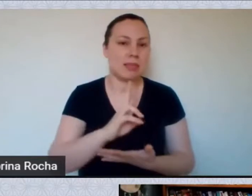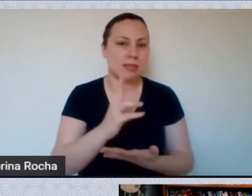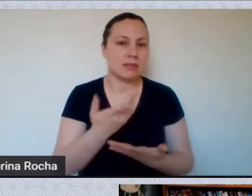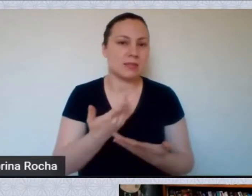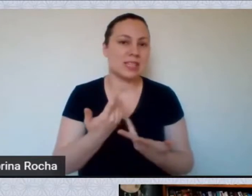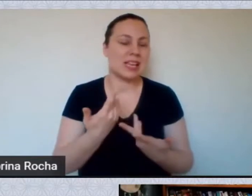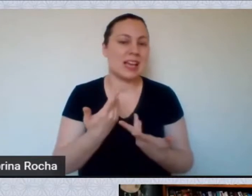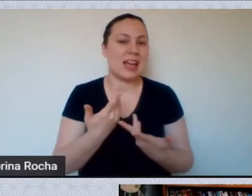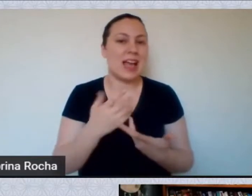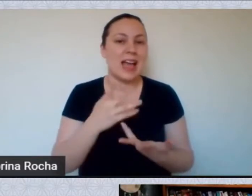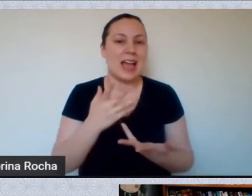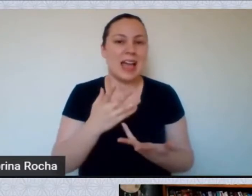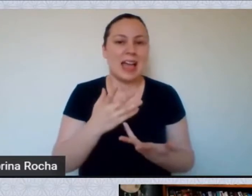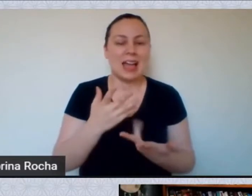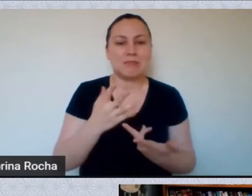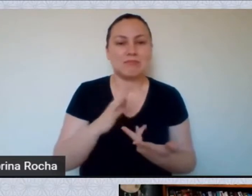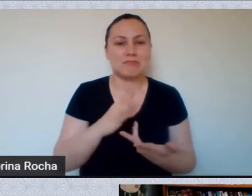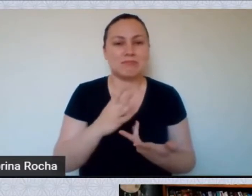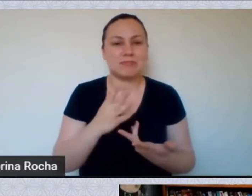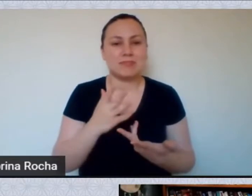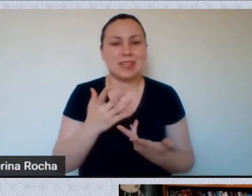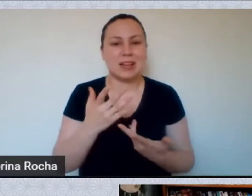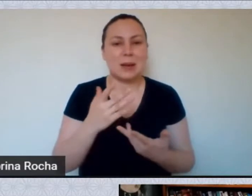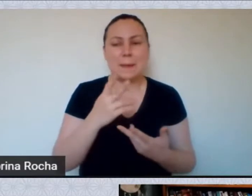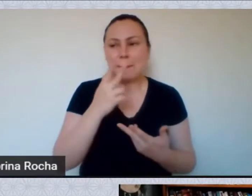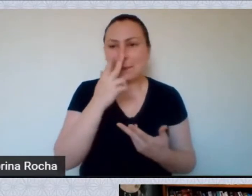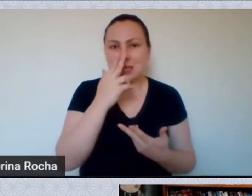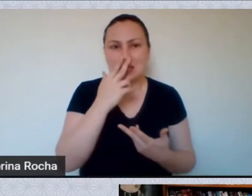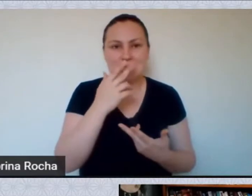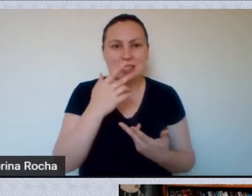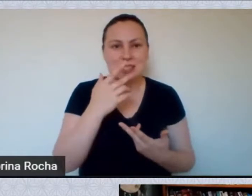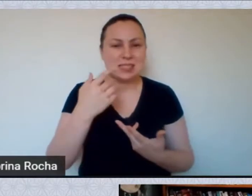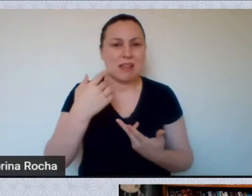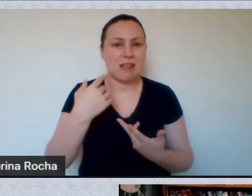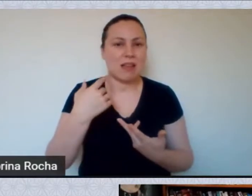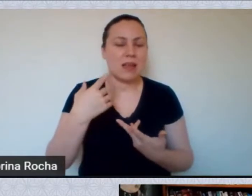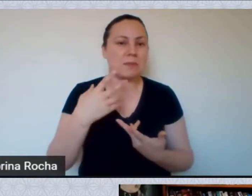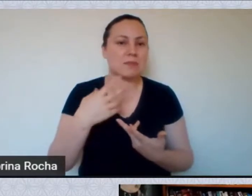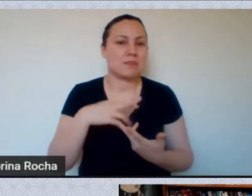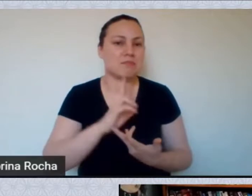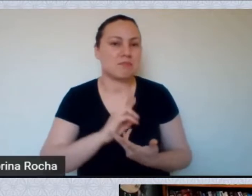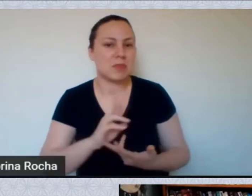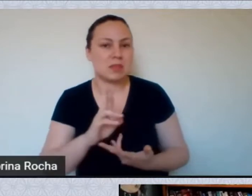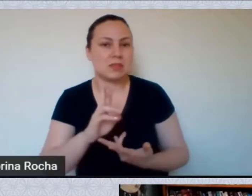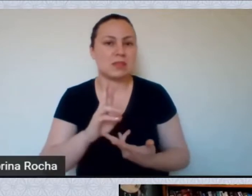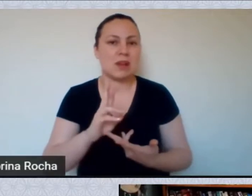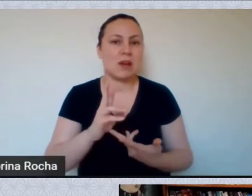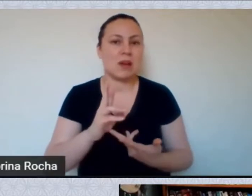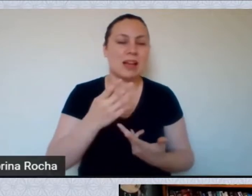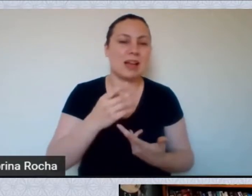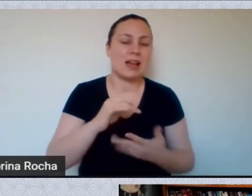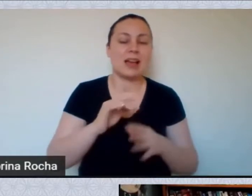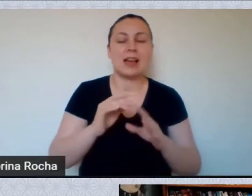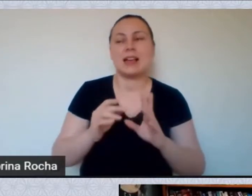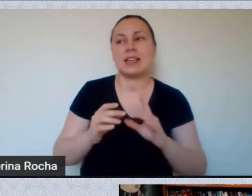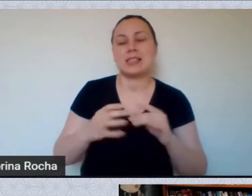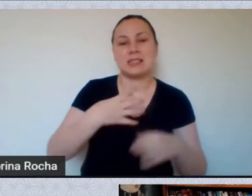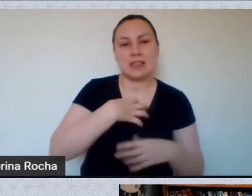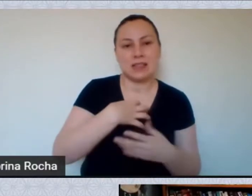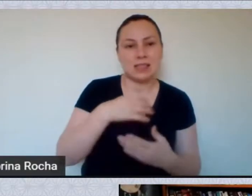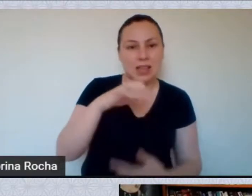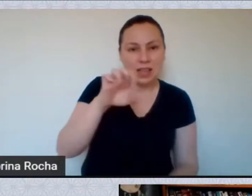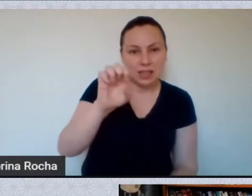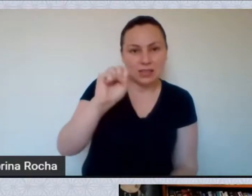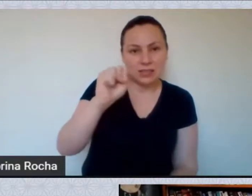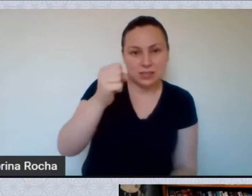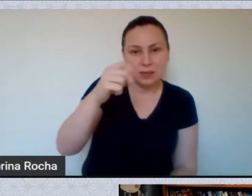assim meio anátema. As pessoas falam de espiritualidade e de ciência como sendo 2 universos paralelos que não tem nada a ver um com o outro,